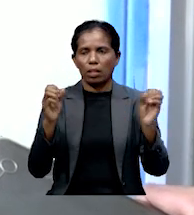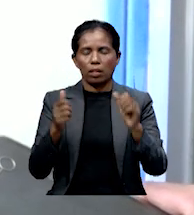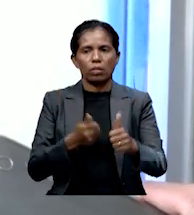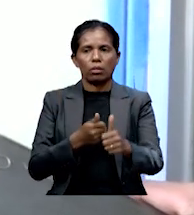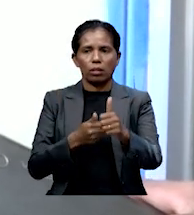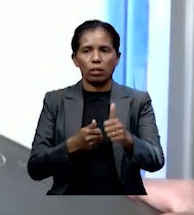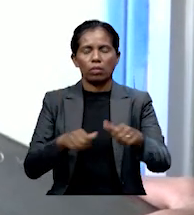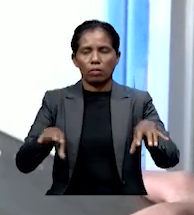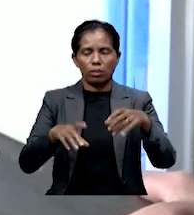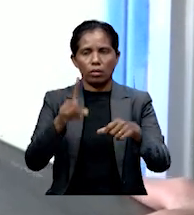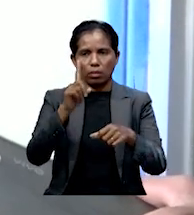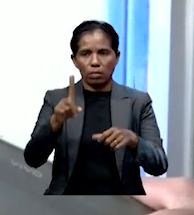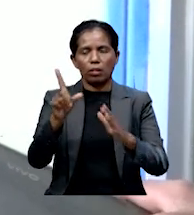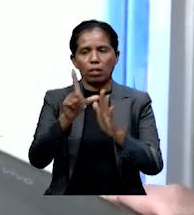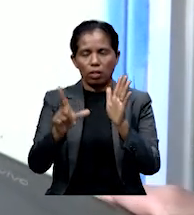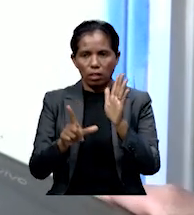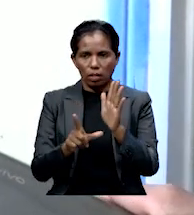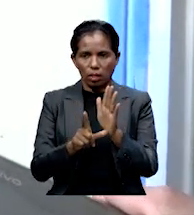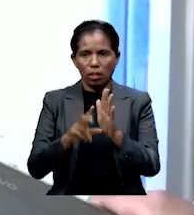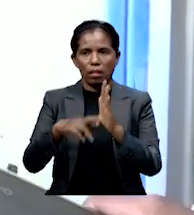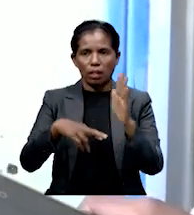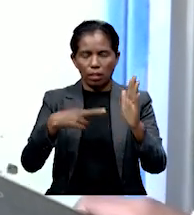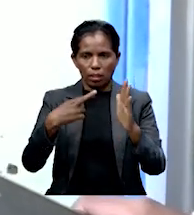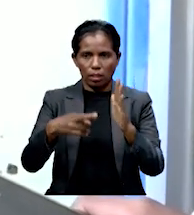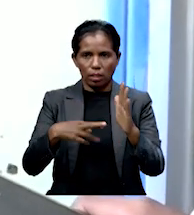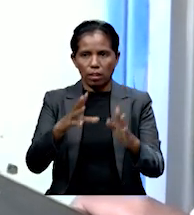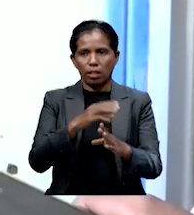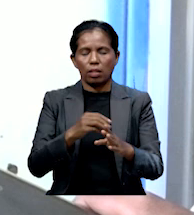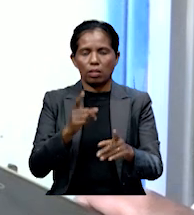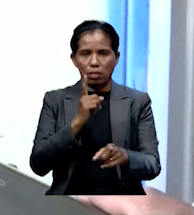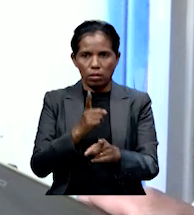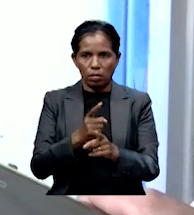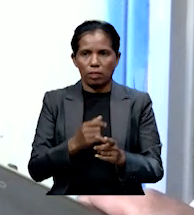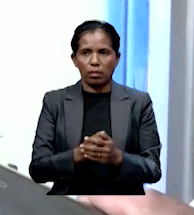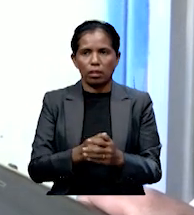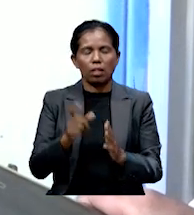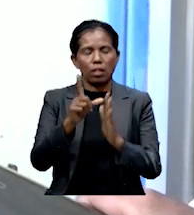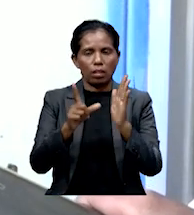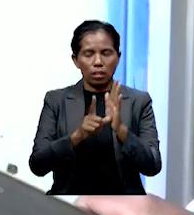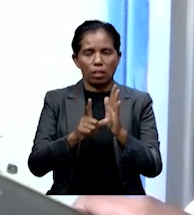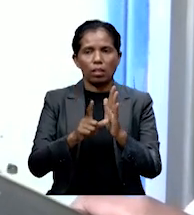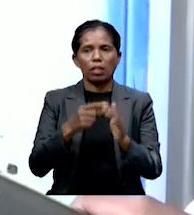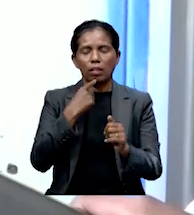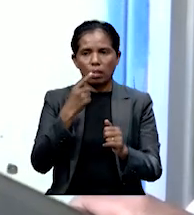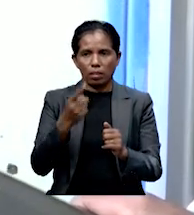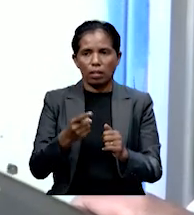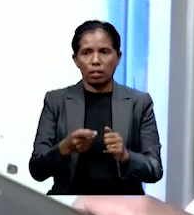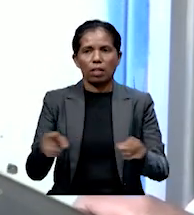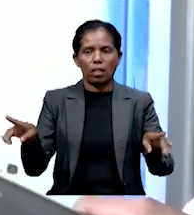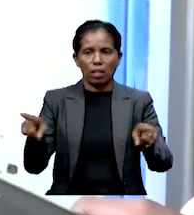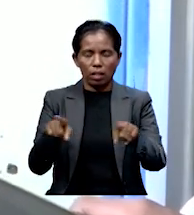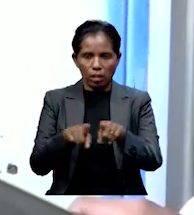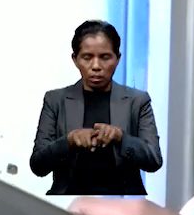sistema ida maca lei deve termos contrato termo certo né a lei ne vai a decreto lei ne dehan katak máximo mac